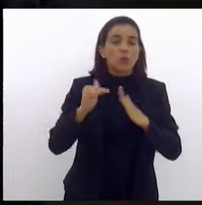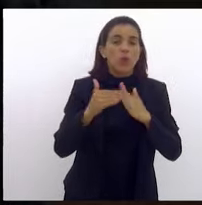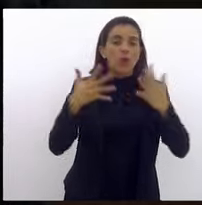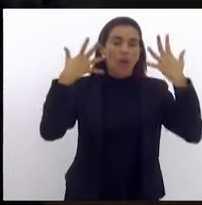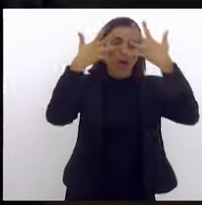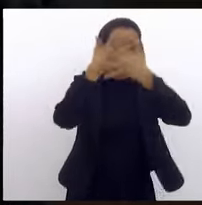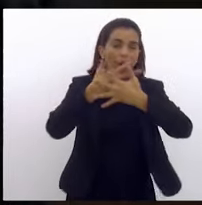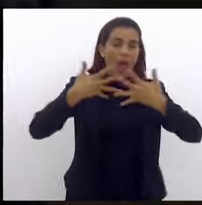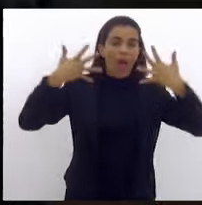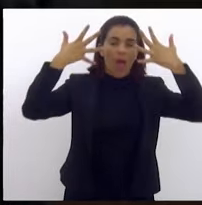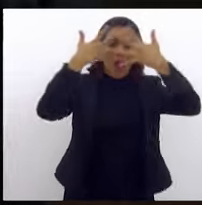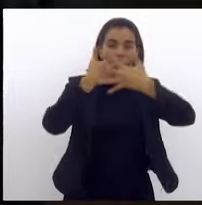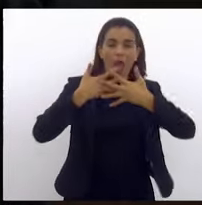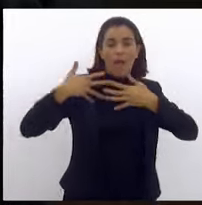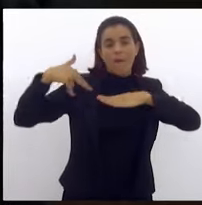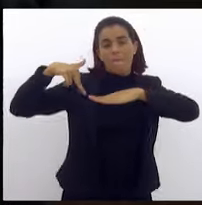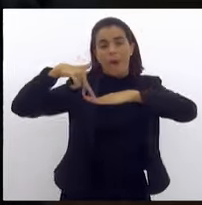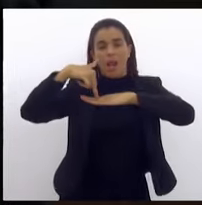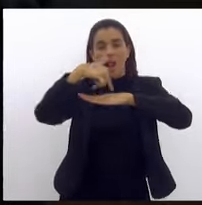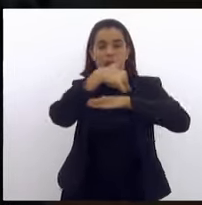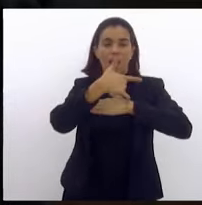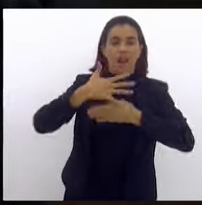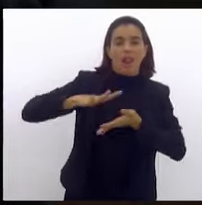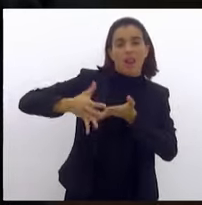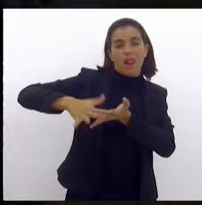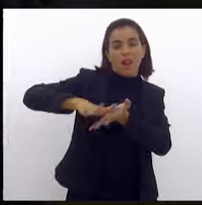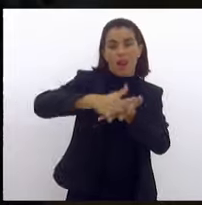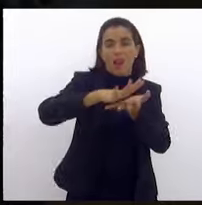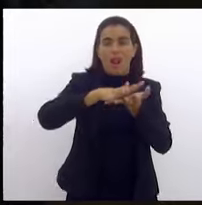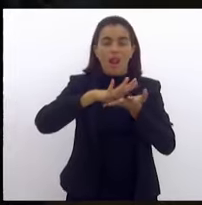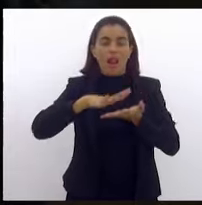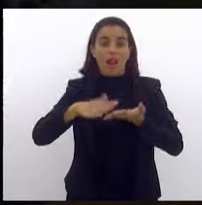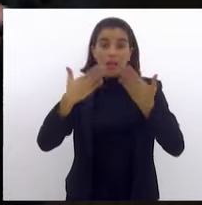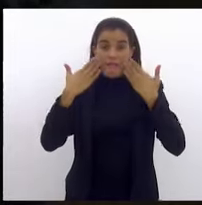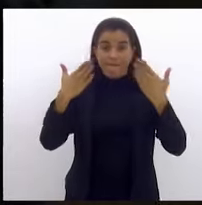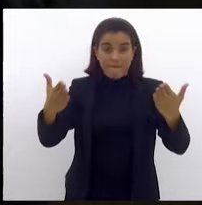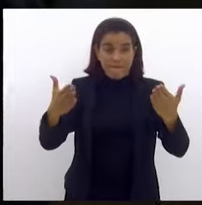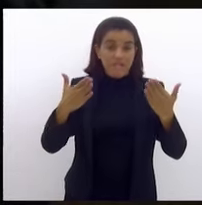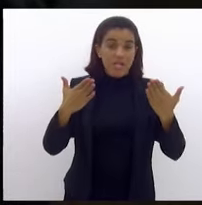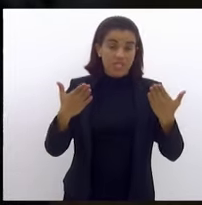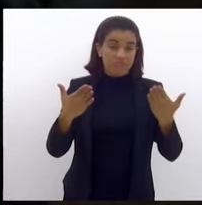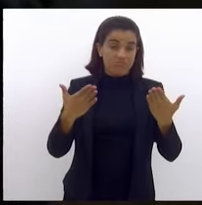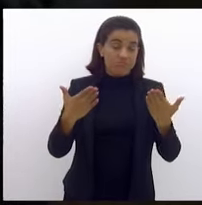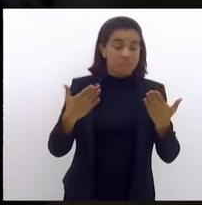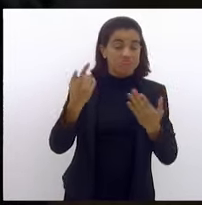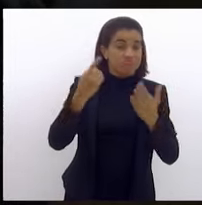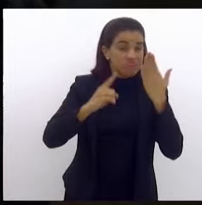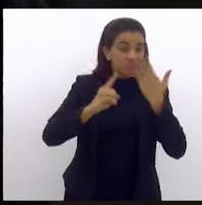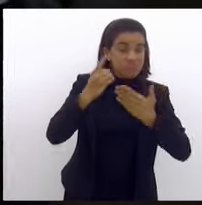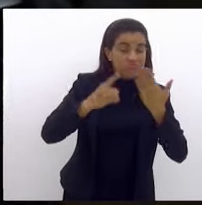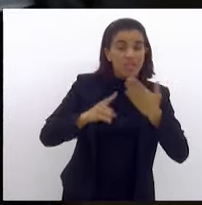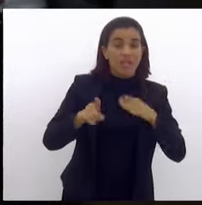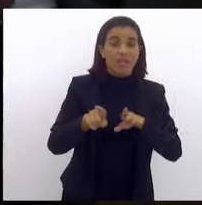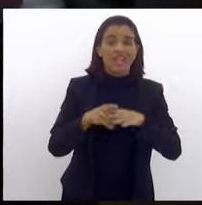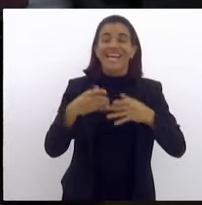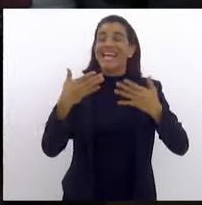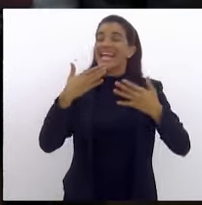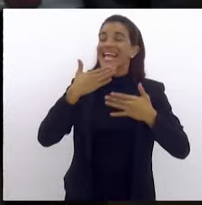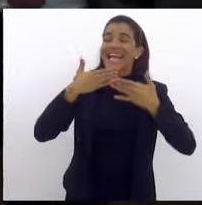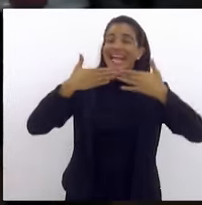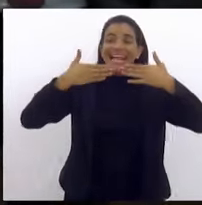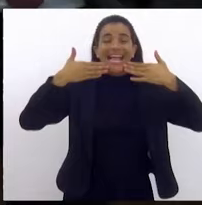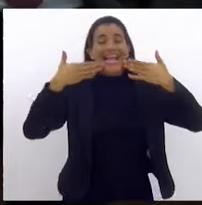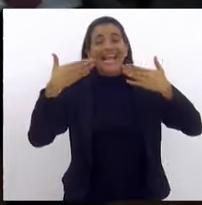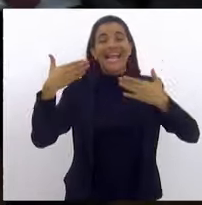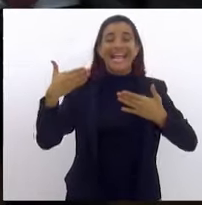cenário, desfilando, sambando, rebolando na frente das escolas, junto com a alegria dos